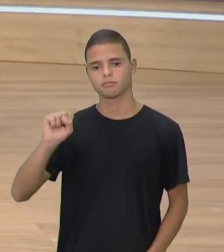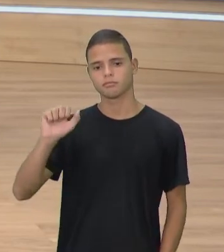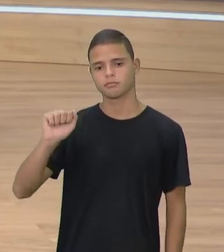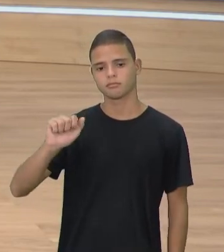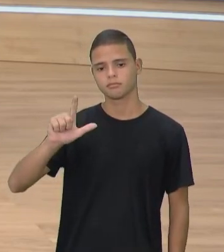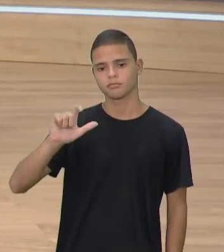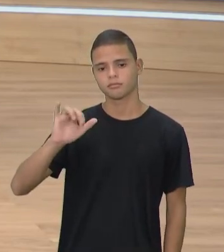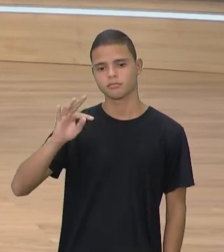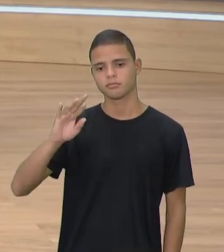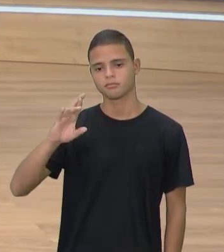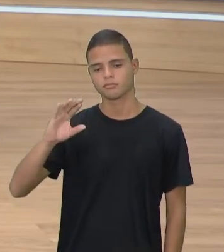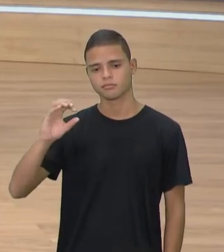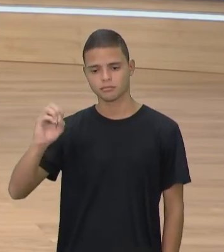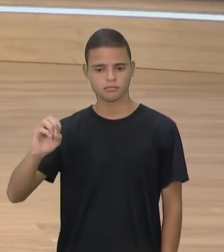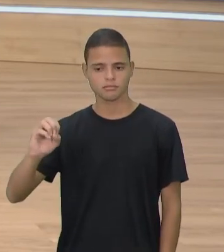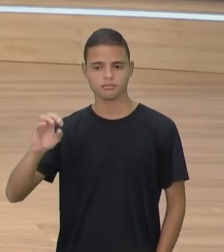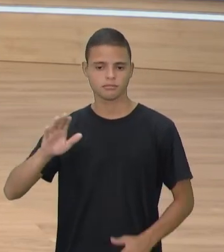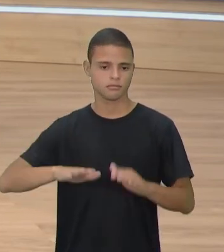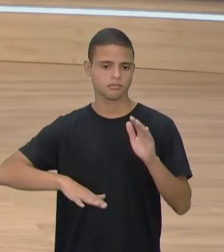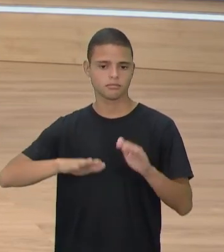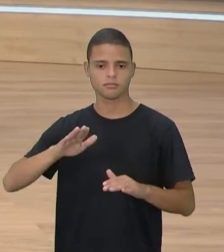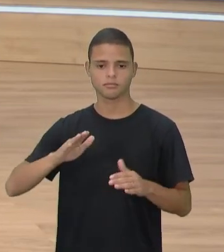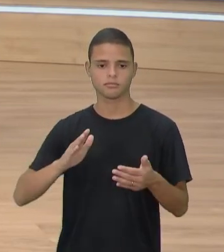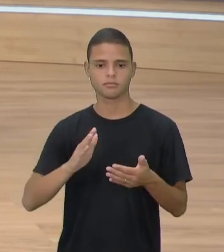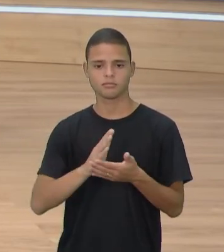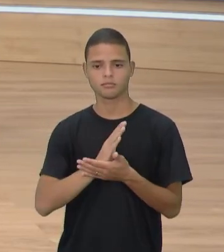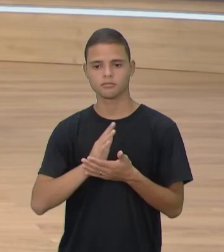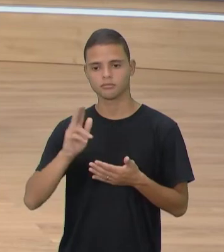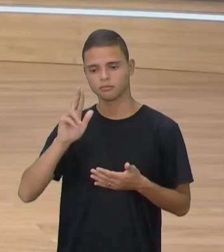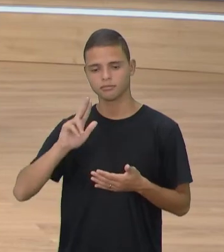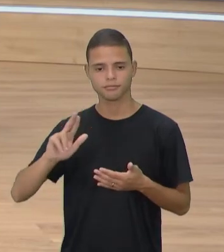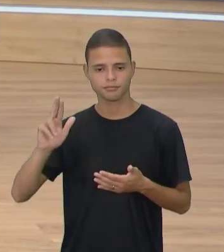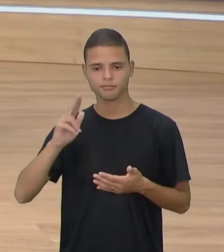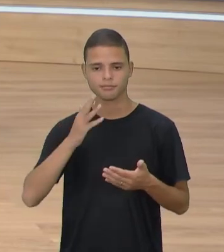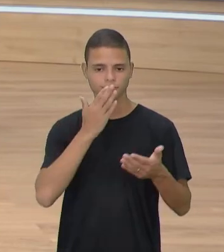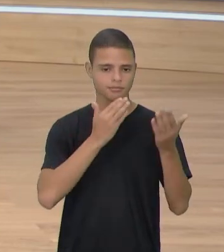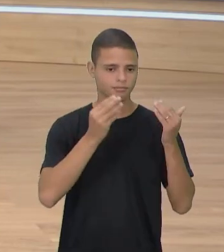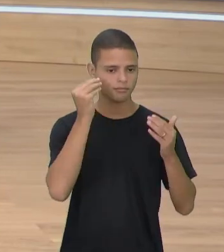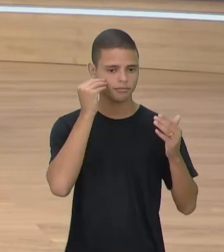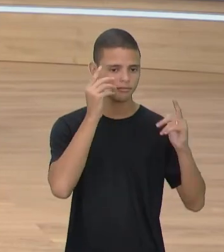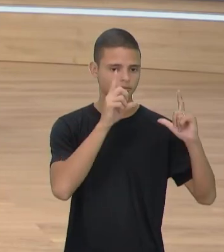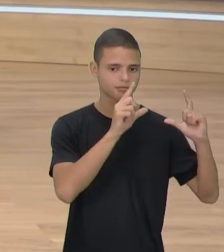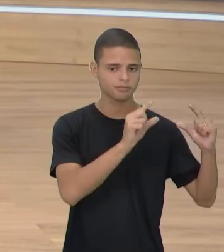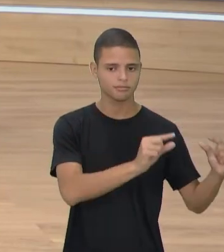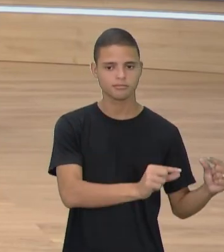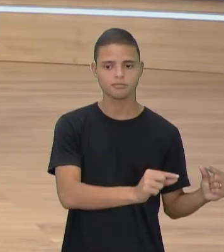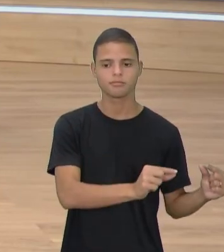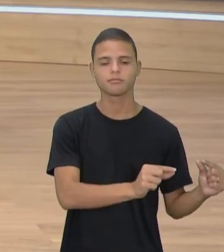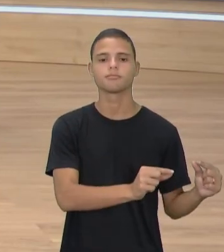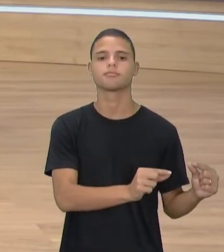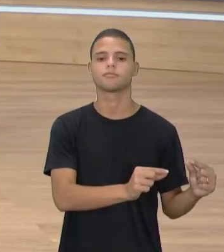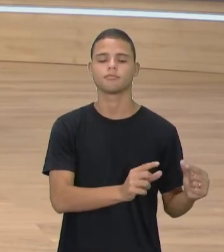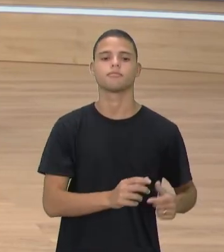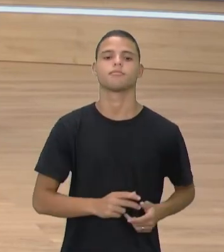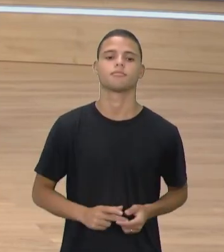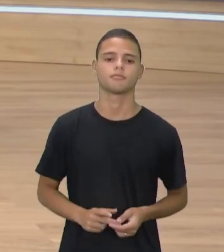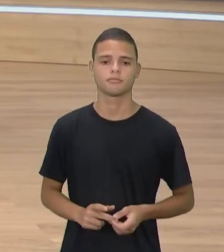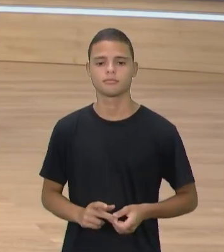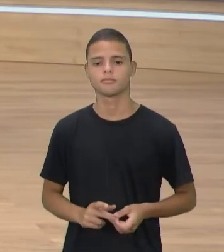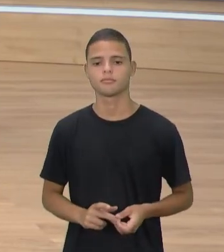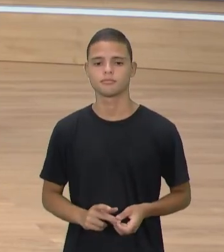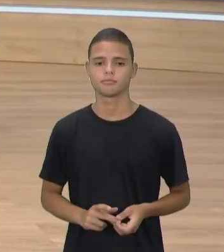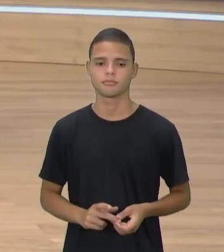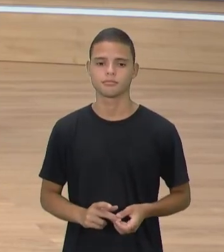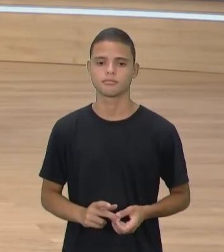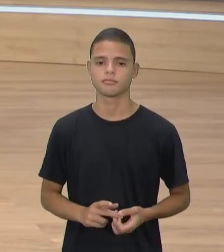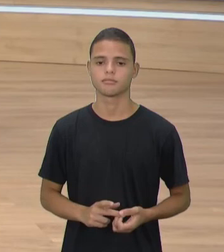já ouvi falar. O pessoal fala que às vezes usa em comida para... Não é isso? Diminuir a saciedade, né? O nitrato de sódio